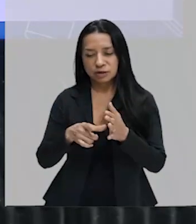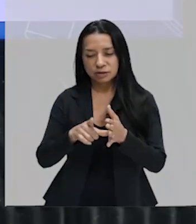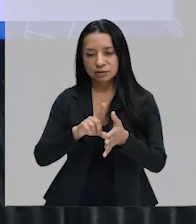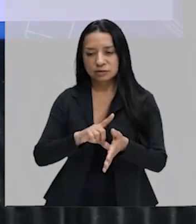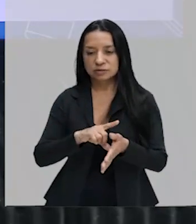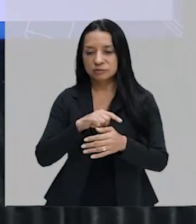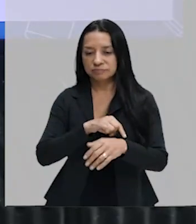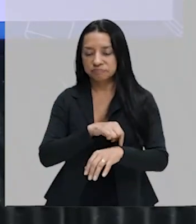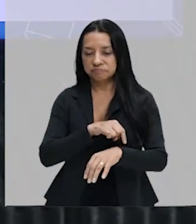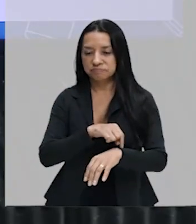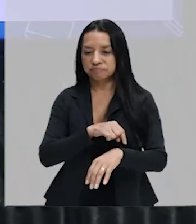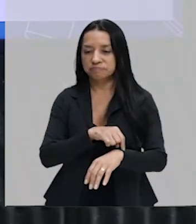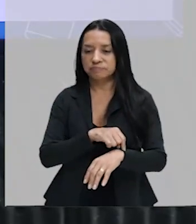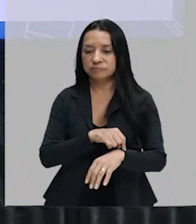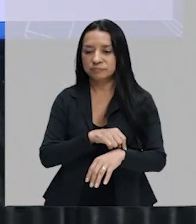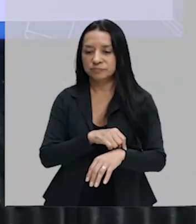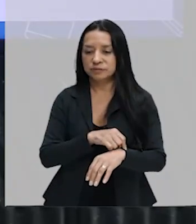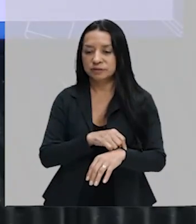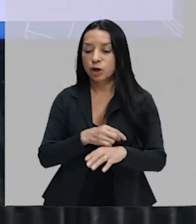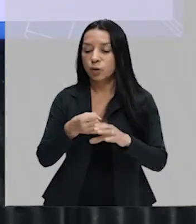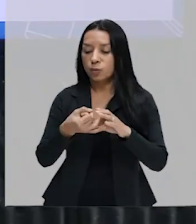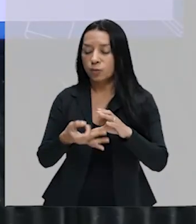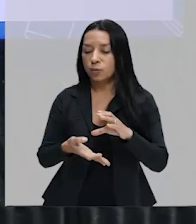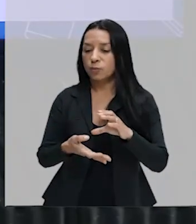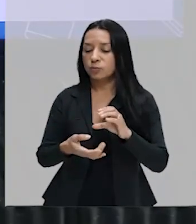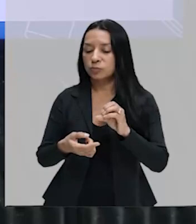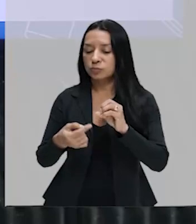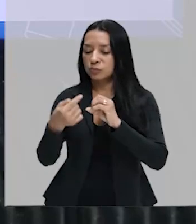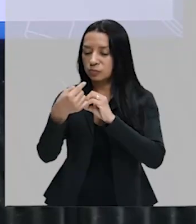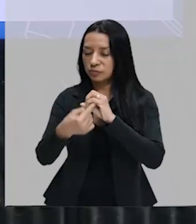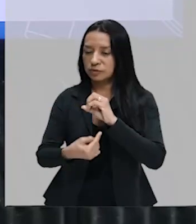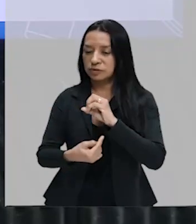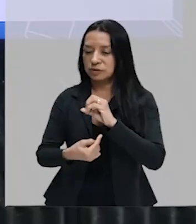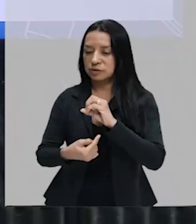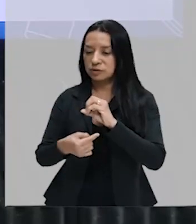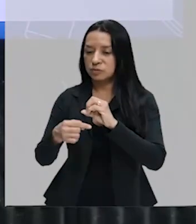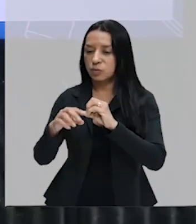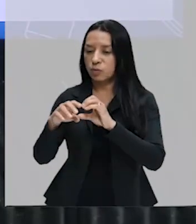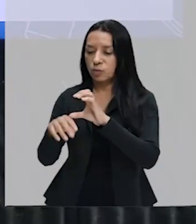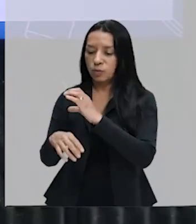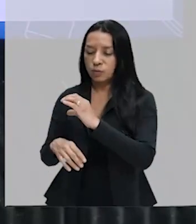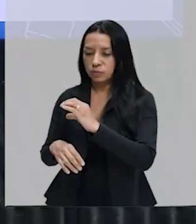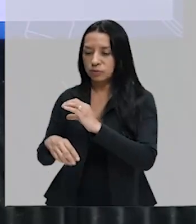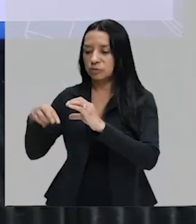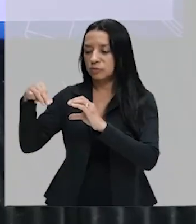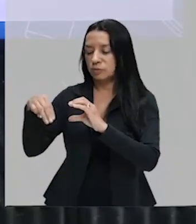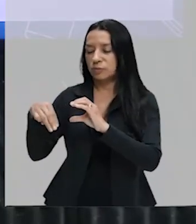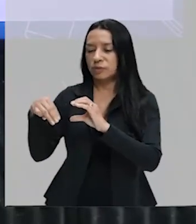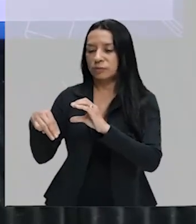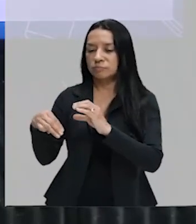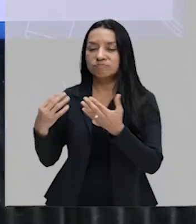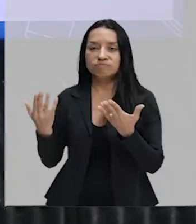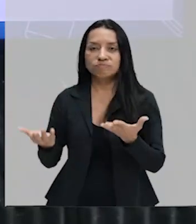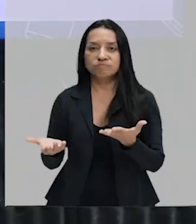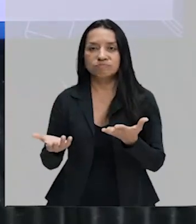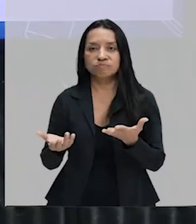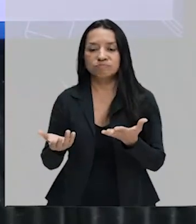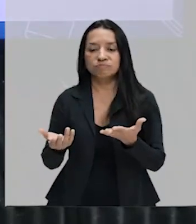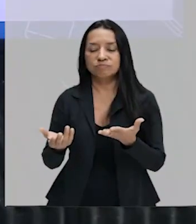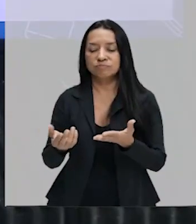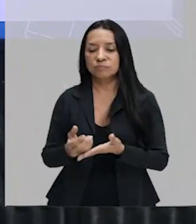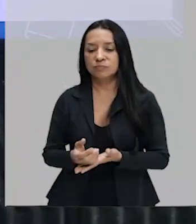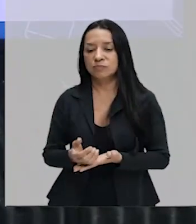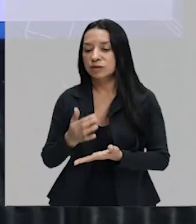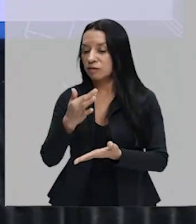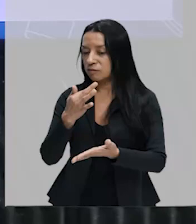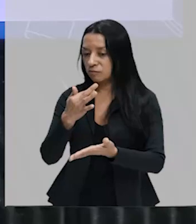só, agora, ó, conjunto vazio está contido no conjunto M. E aí, verdade ou mentira?